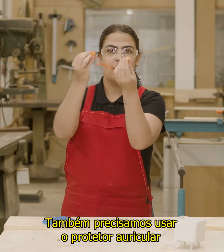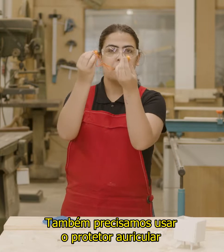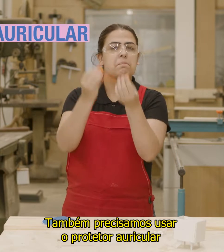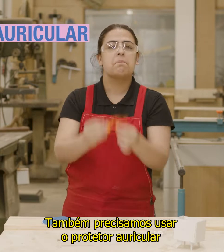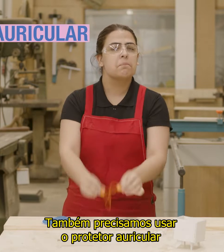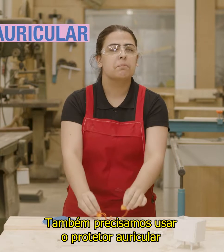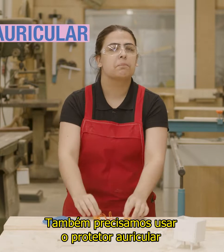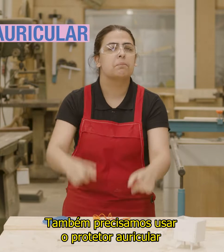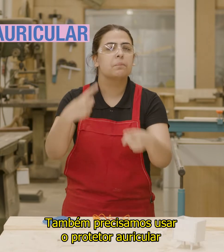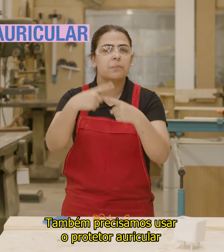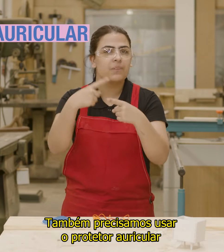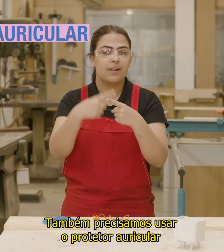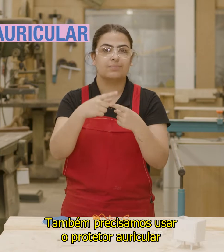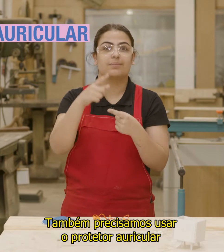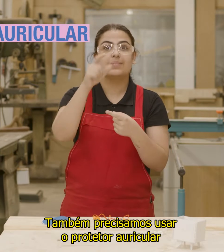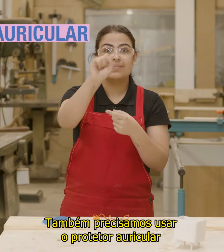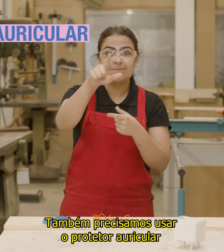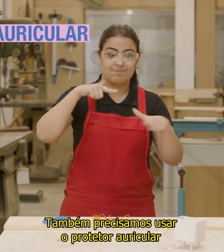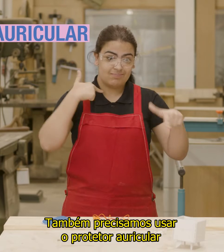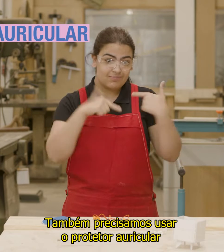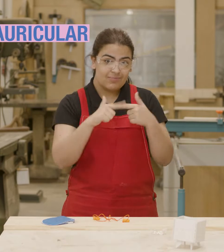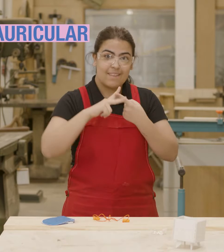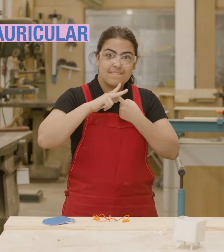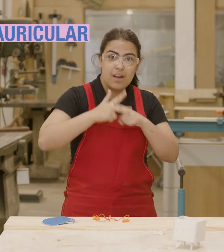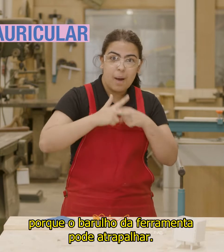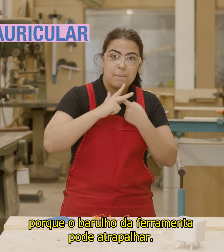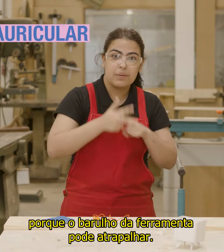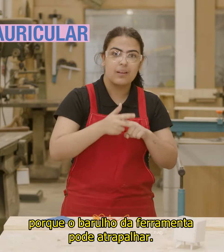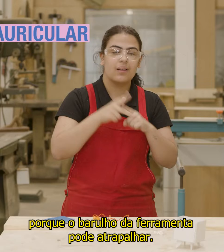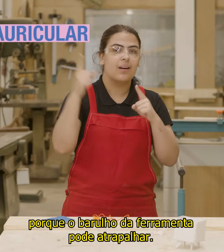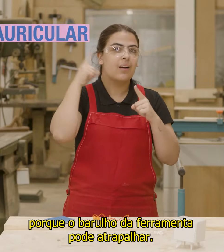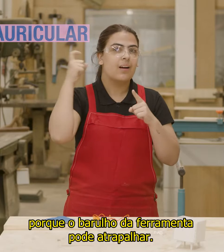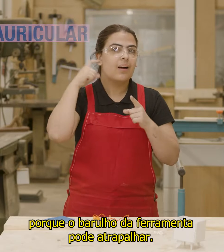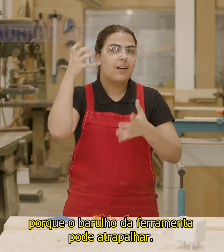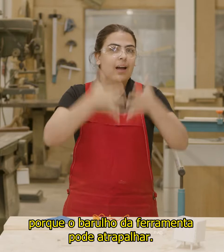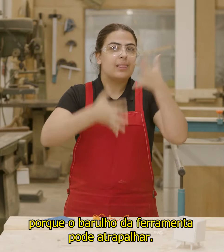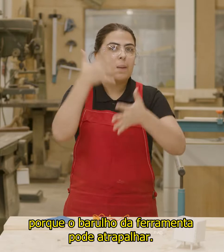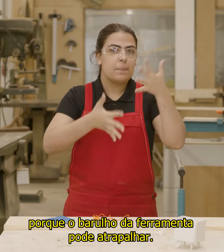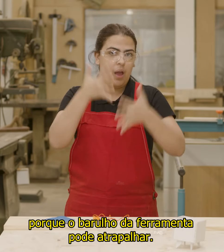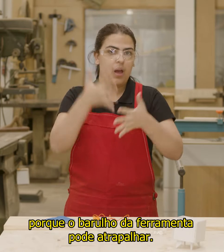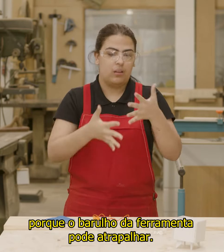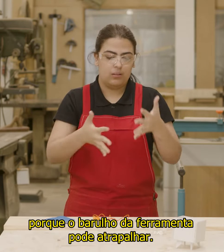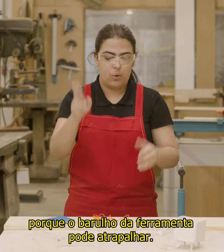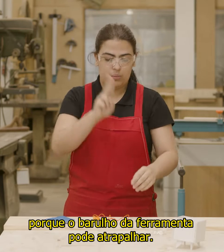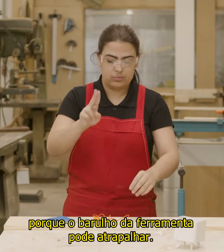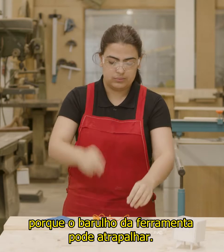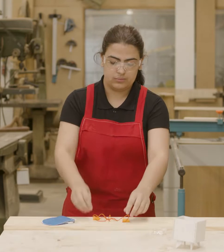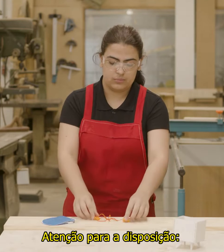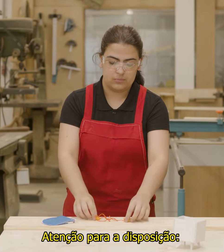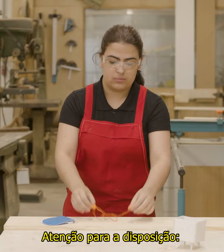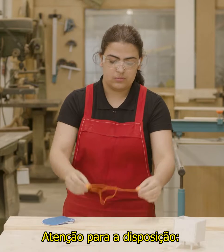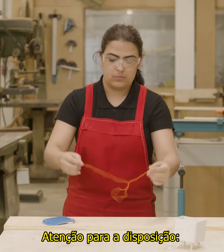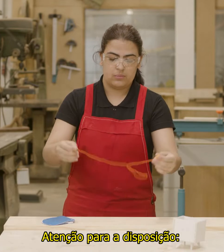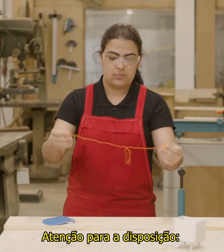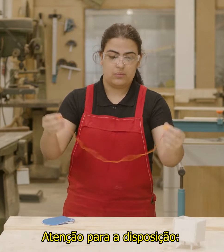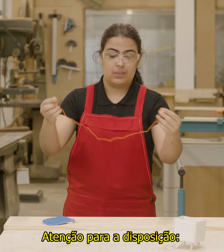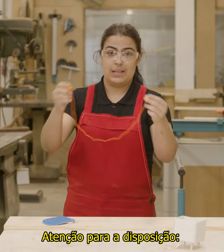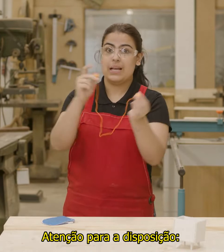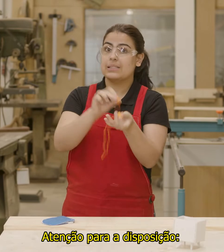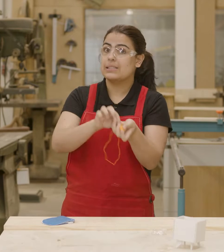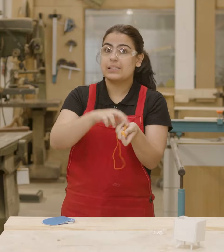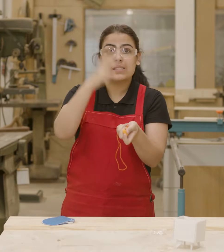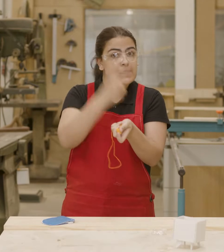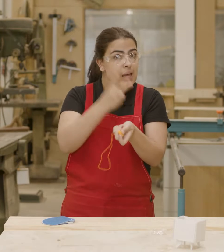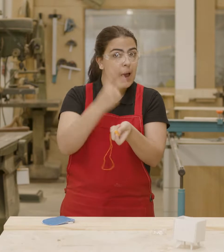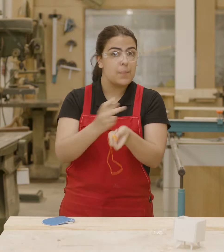Também precisamos usar o protetor auricular, porque o barulho da ferramenta pode atrapalhar. Atenção para a